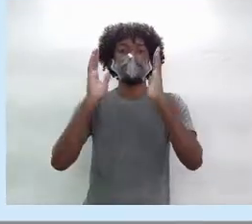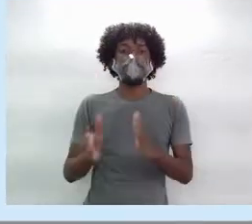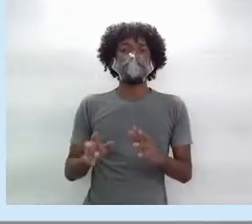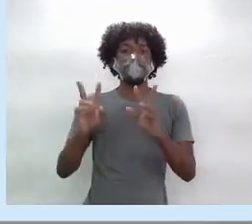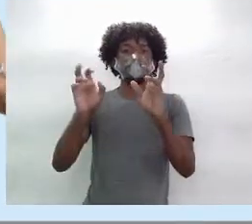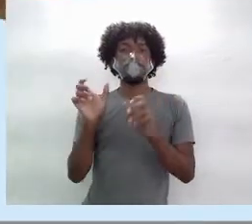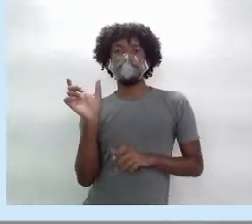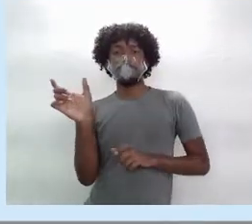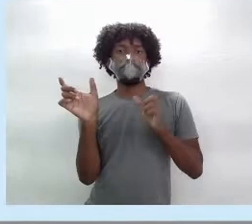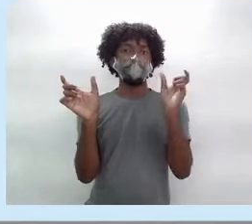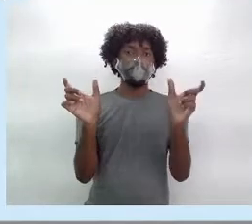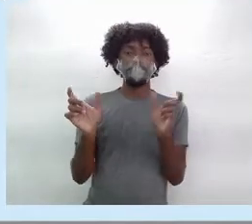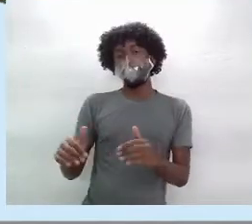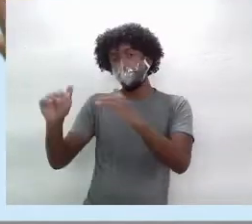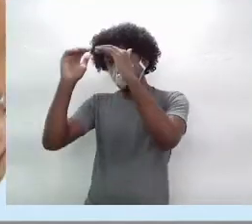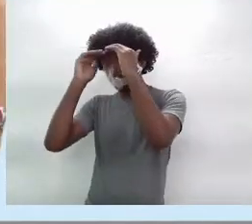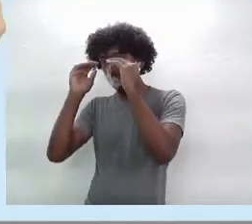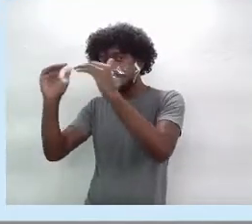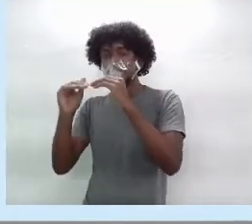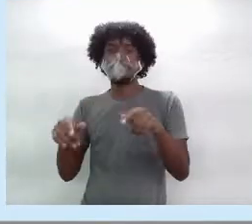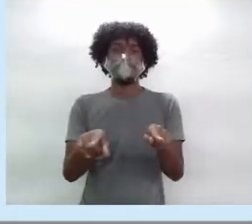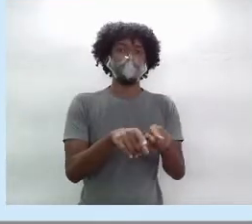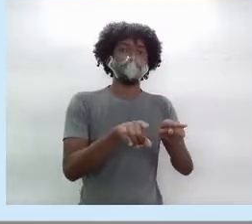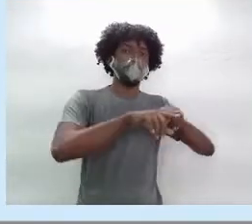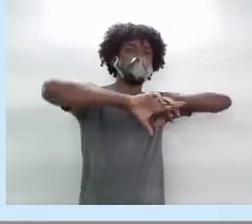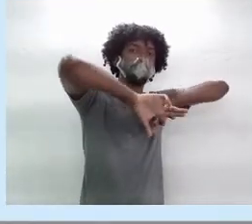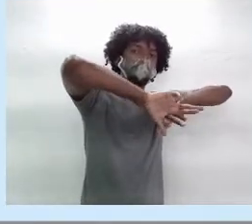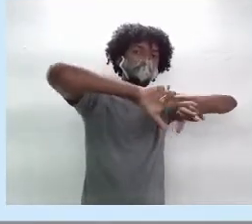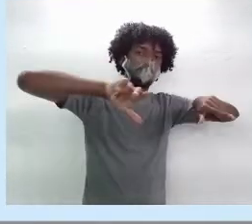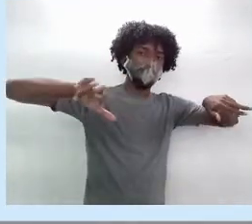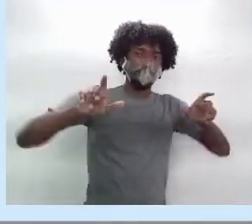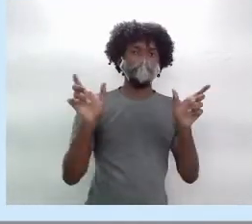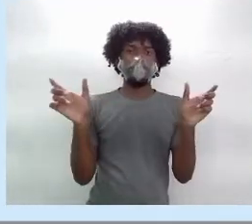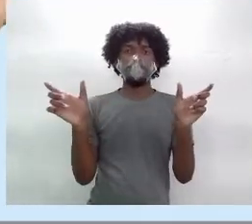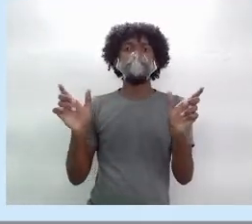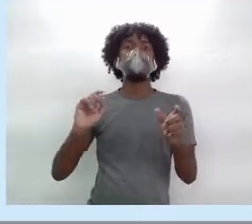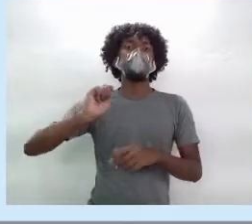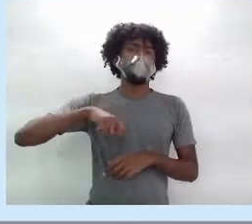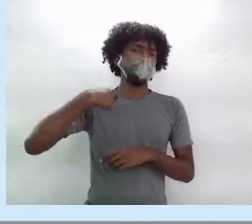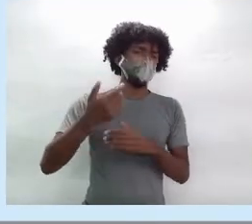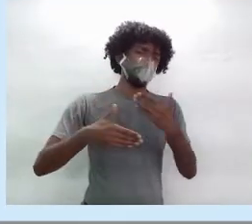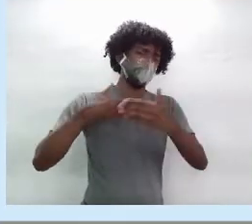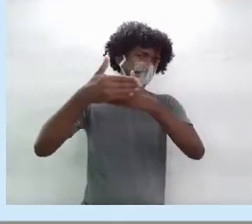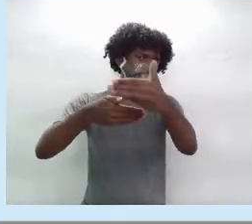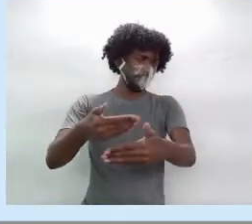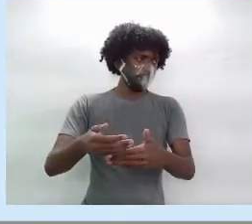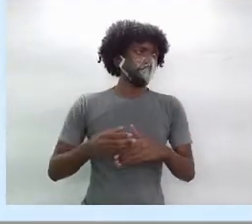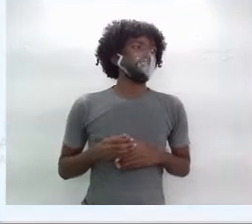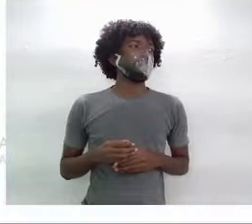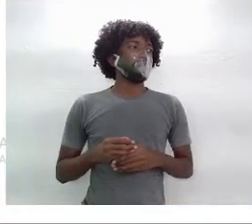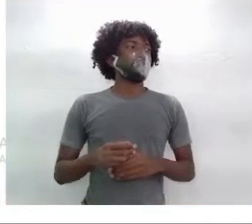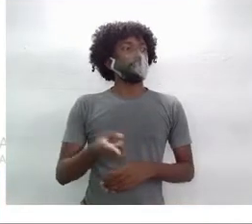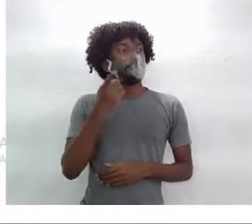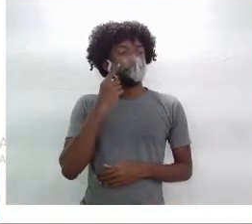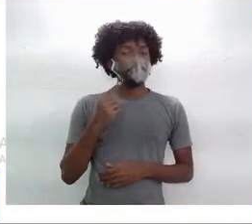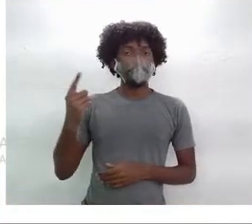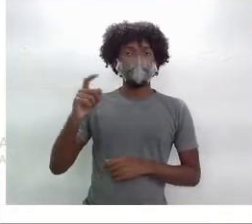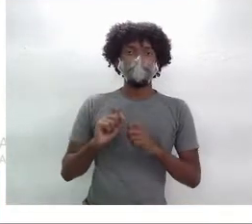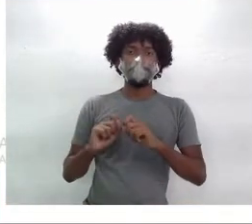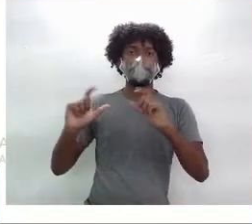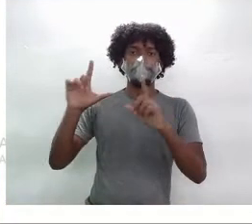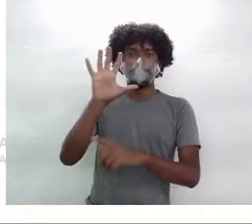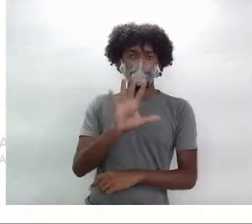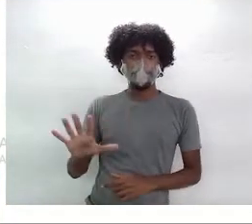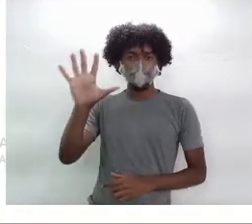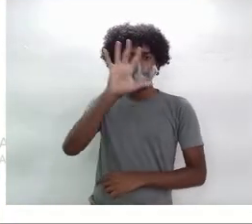duas palavras, respeito e diferenças. Vamos adiante. Como há na tela, nós temos uma